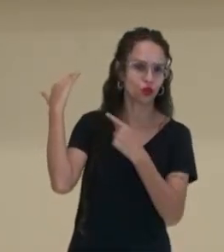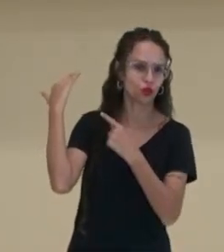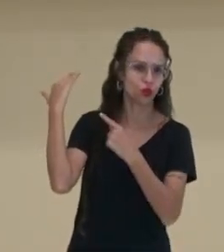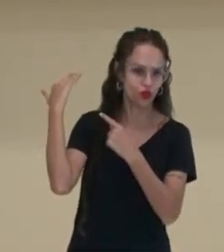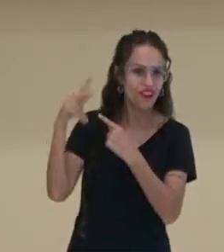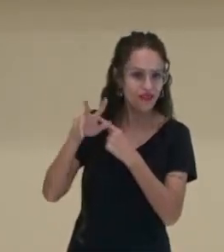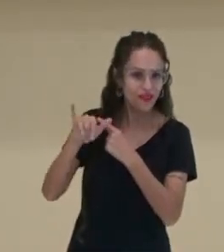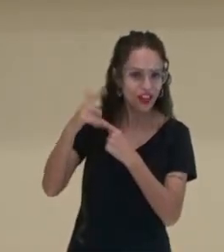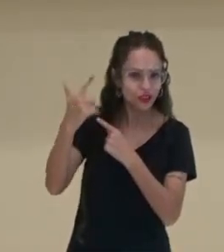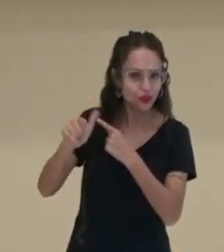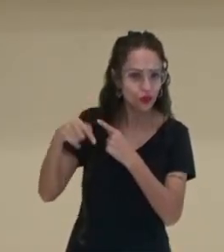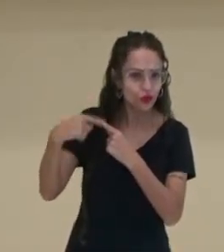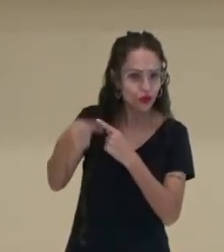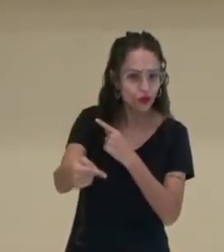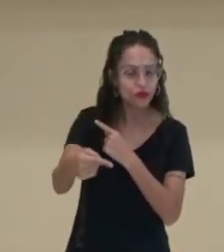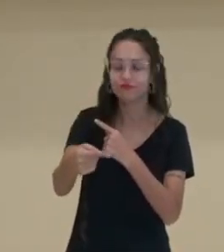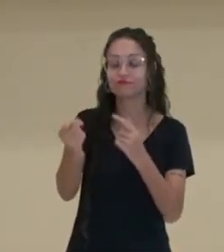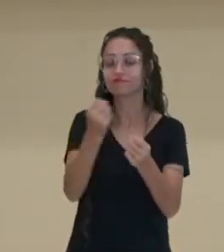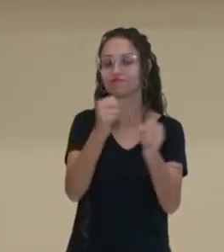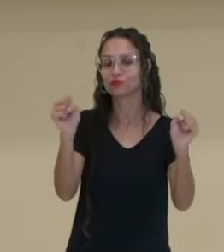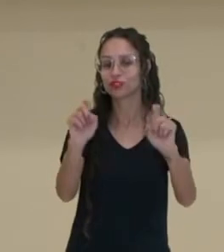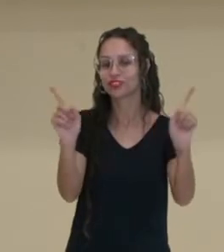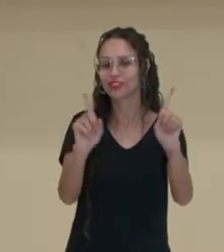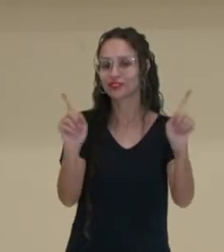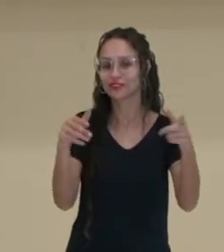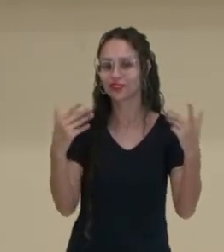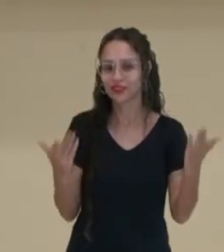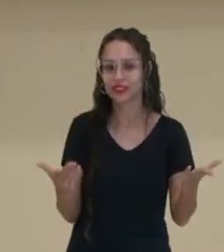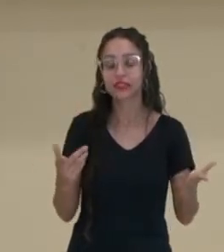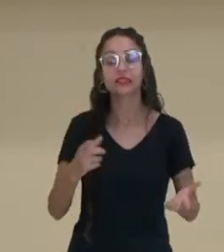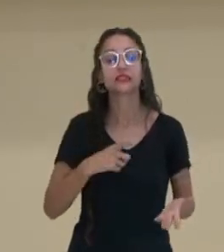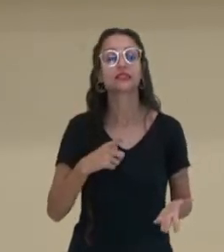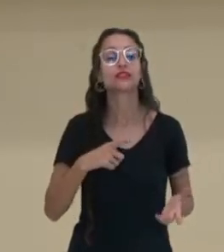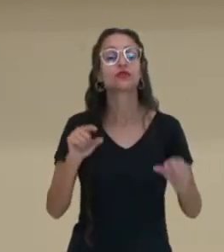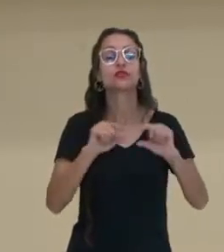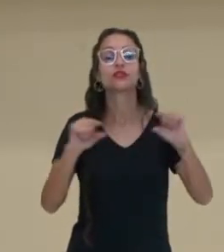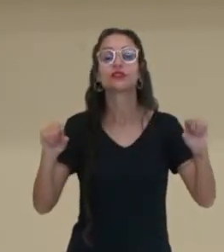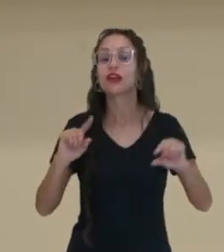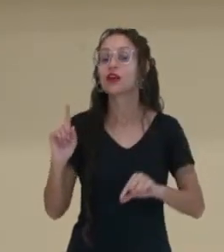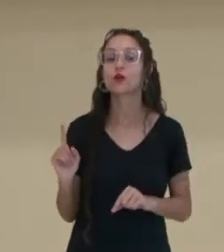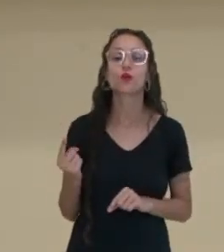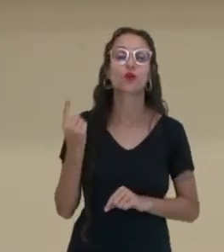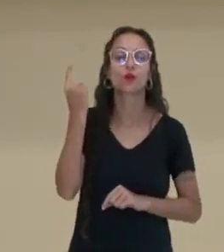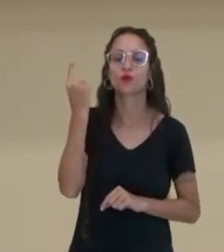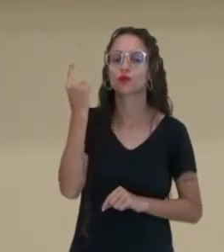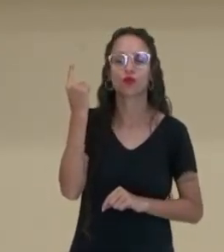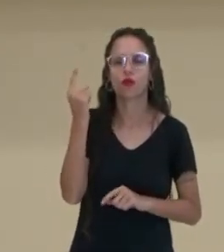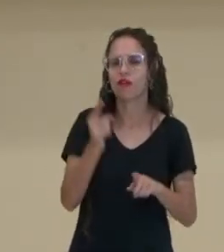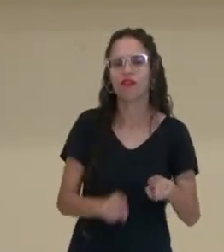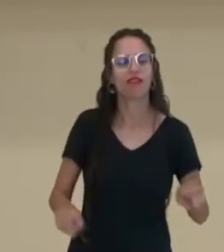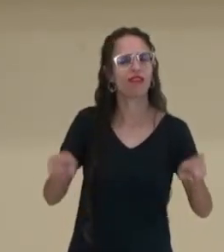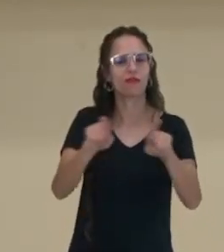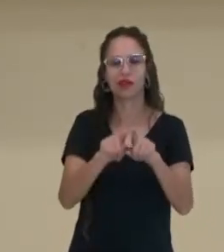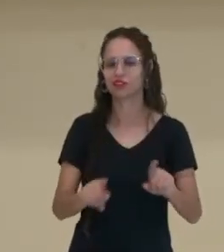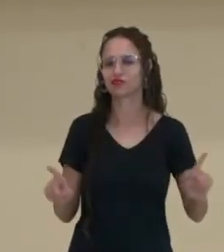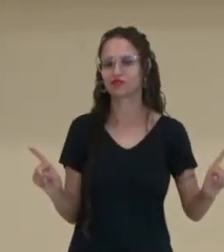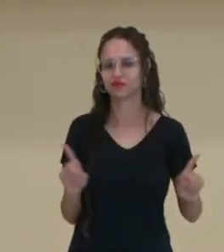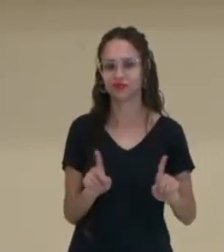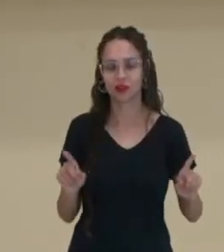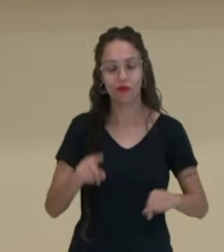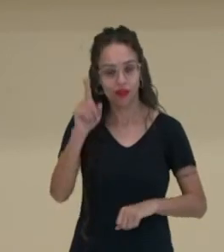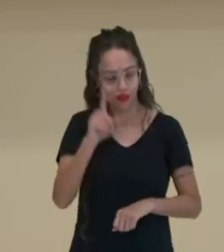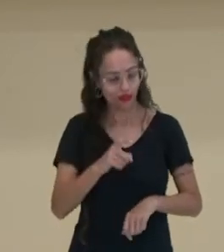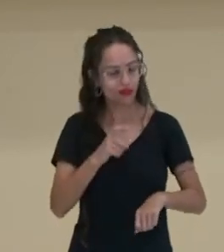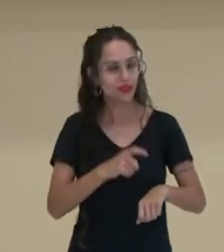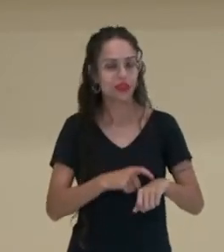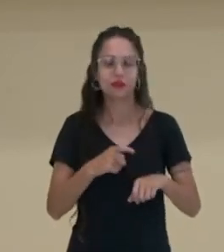acontecer novamente. Impossível. Por isso que ainda existe até uma frase dizendo que eles são únicos e irrepetíveis em nossa vida. É o